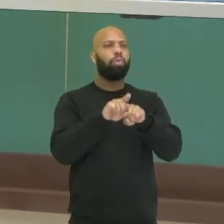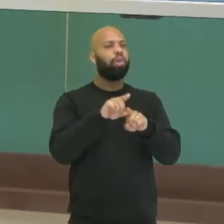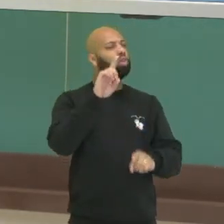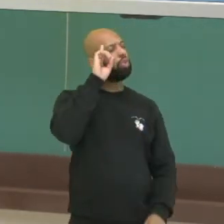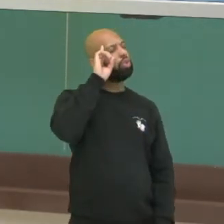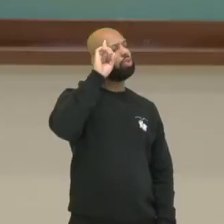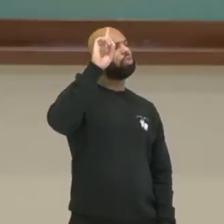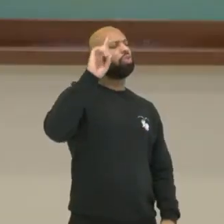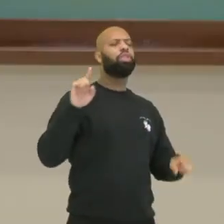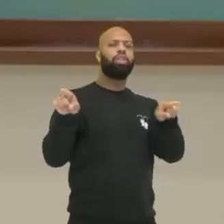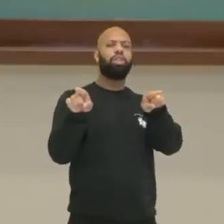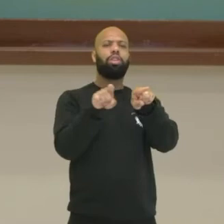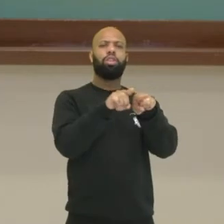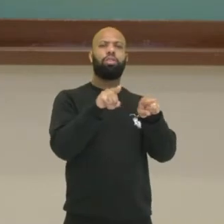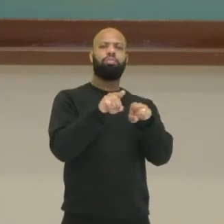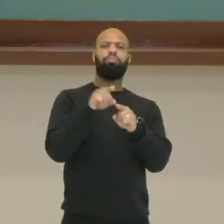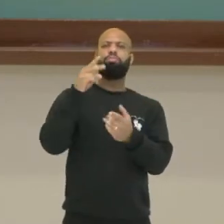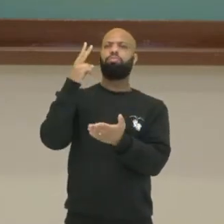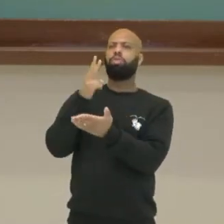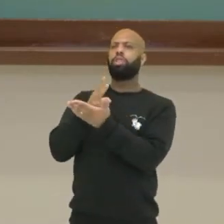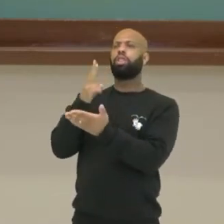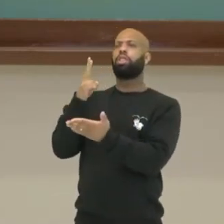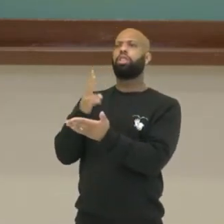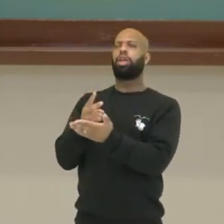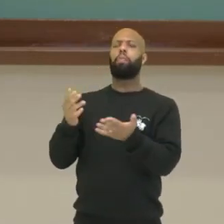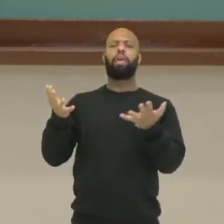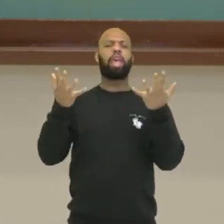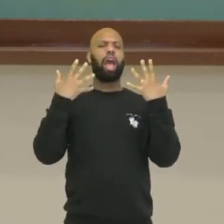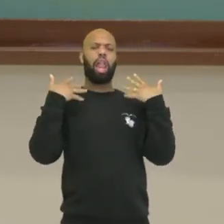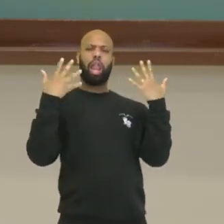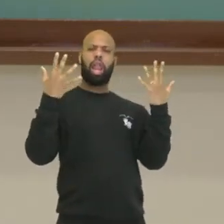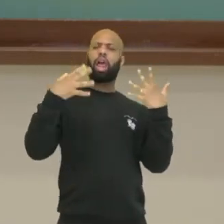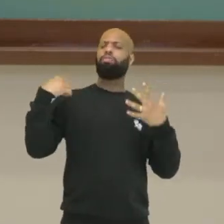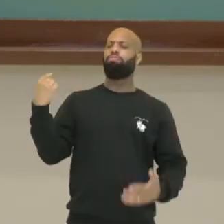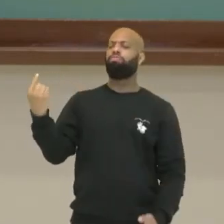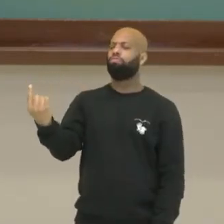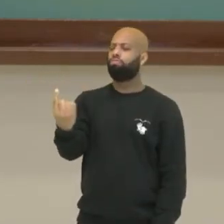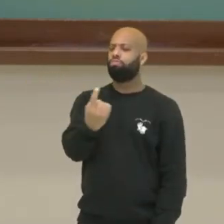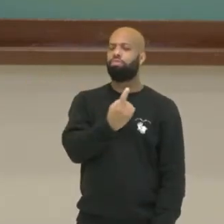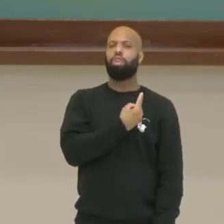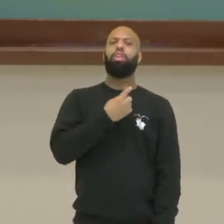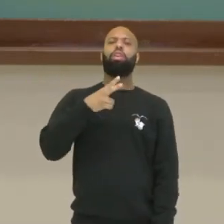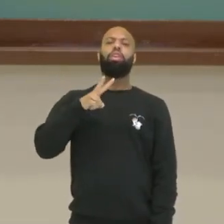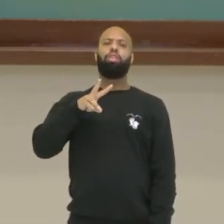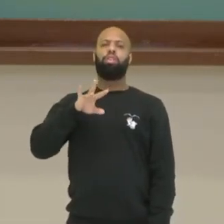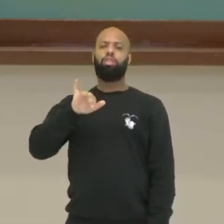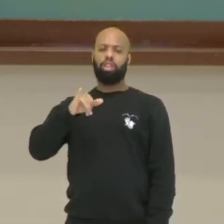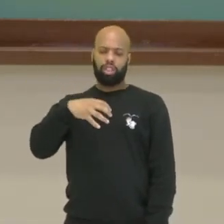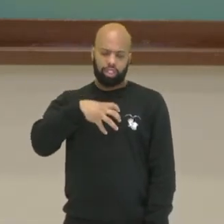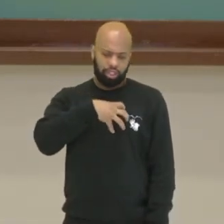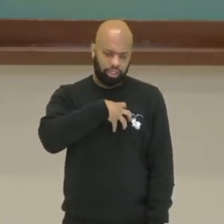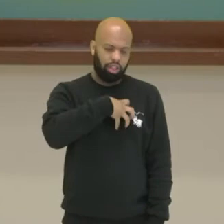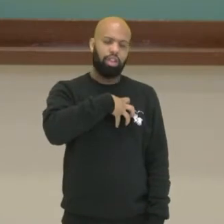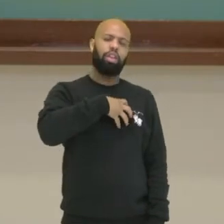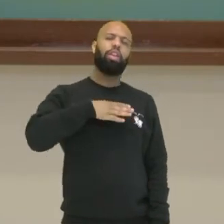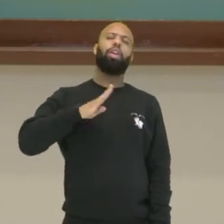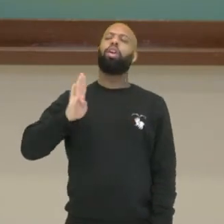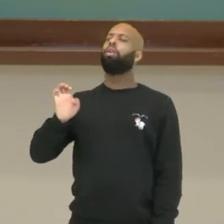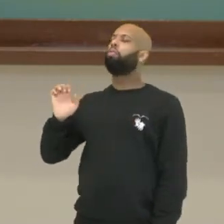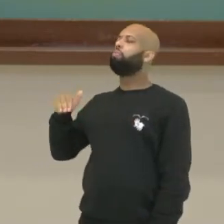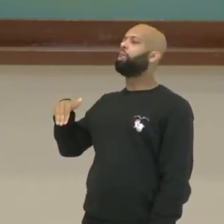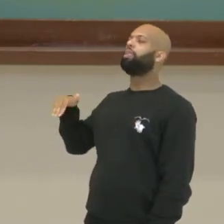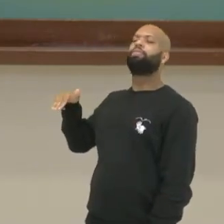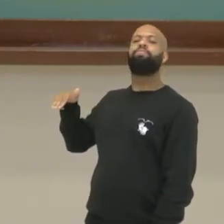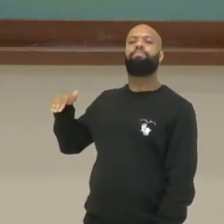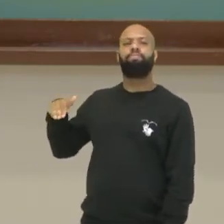também é sempre tão quente que faz com que a gente se sinta tão